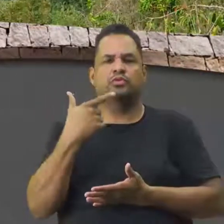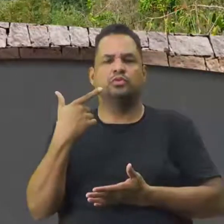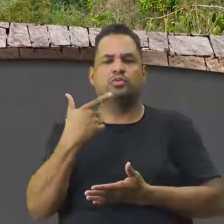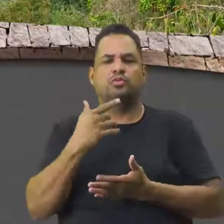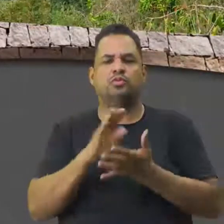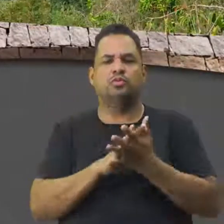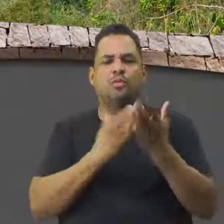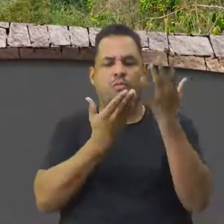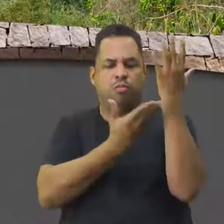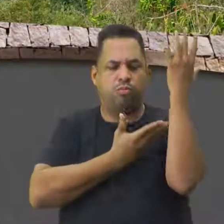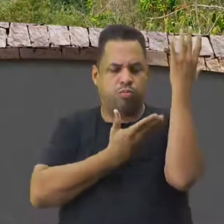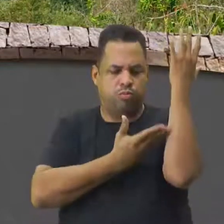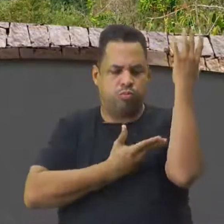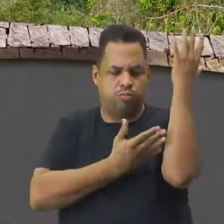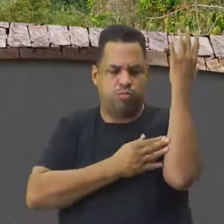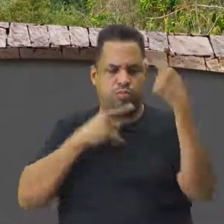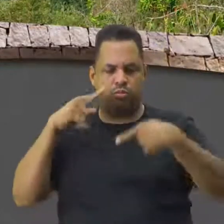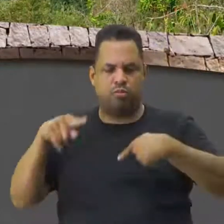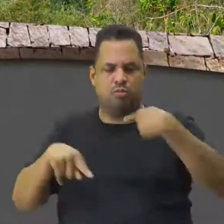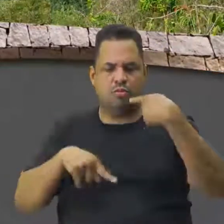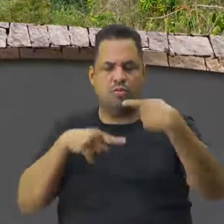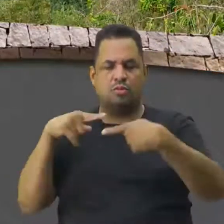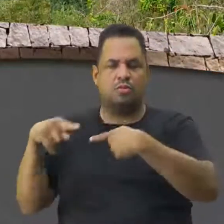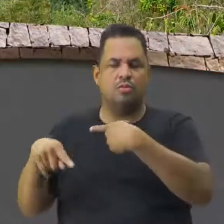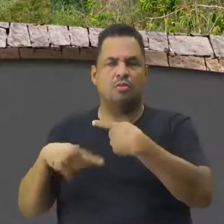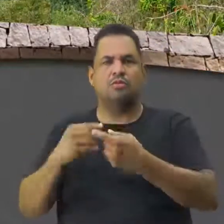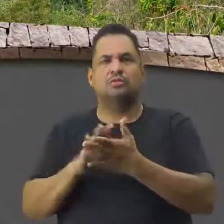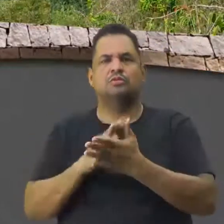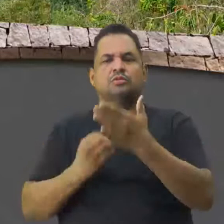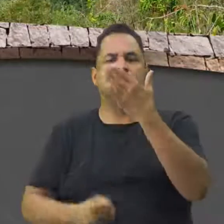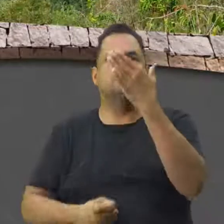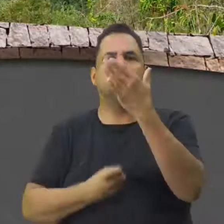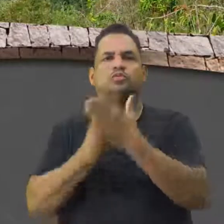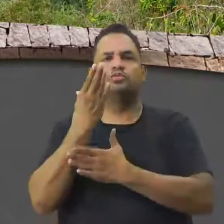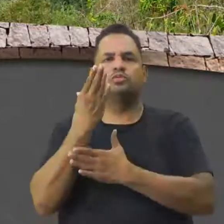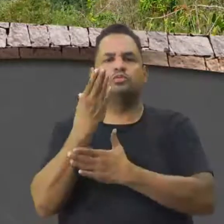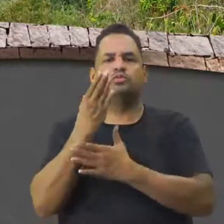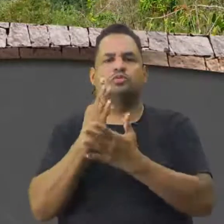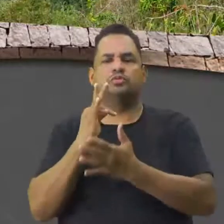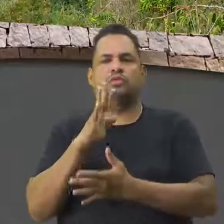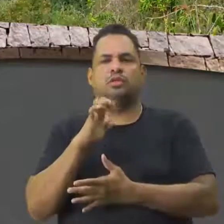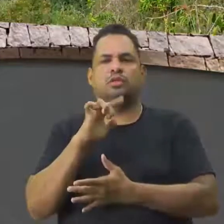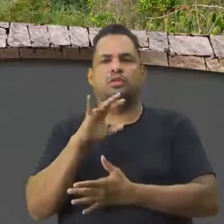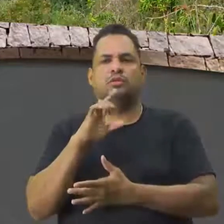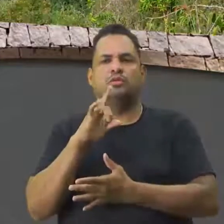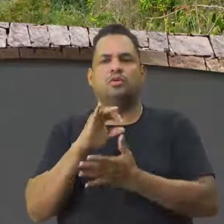É aí que nasce o território federal do Guaporé, em